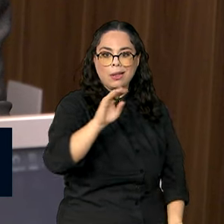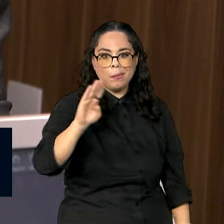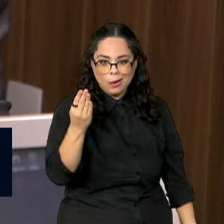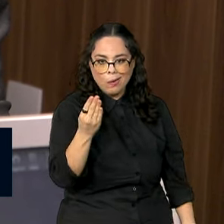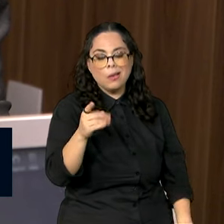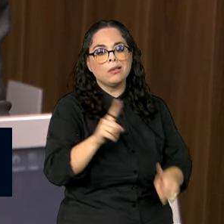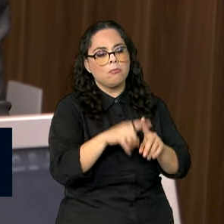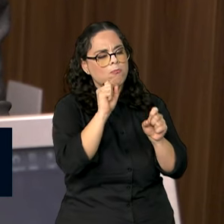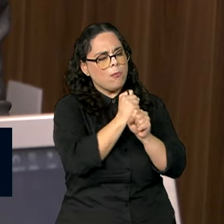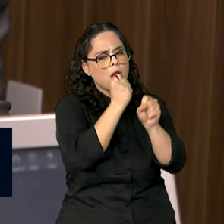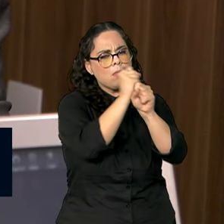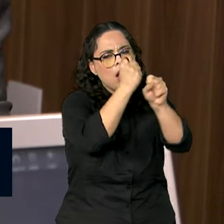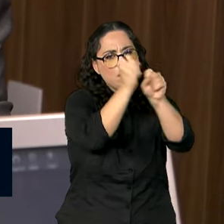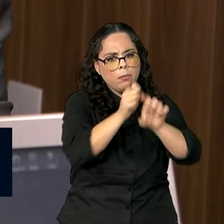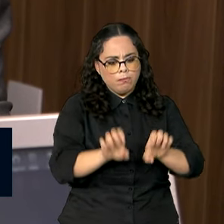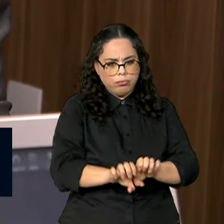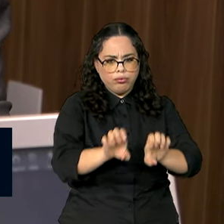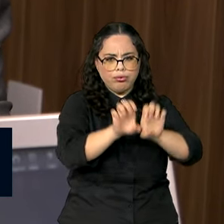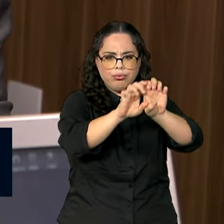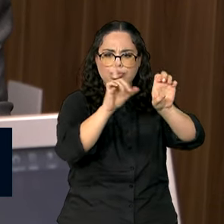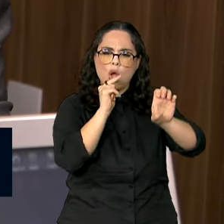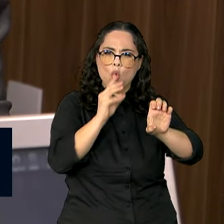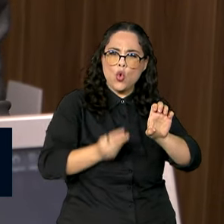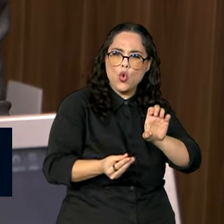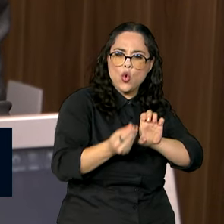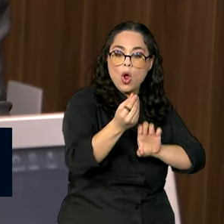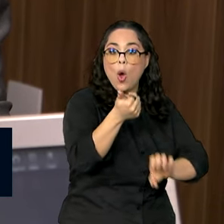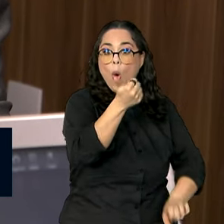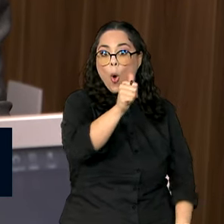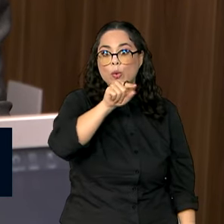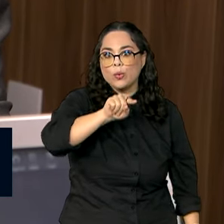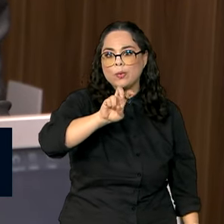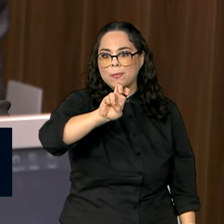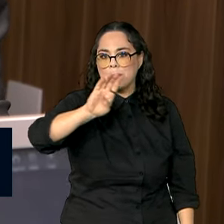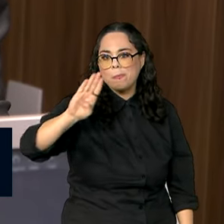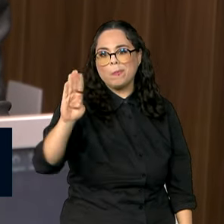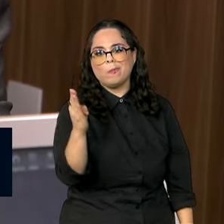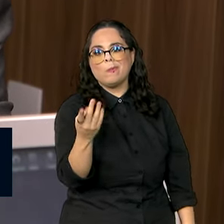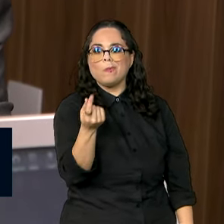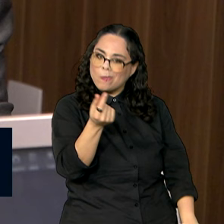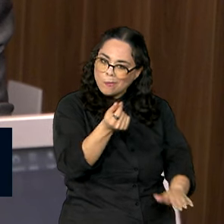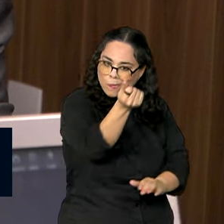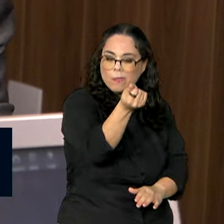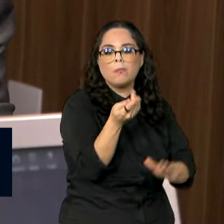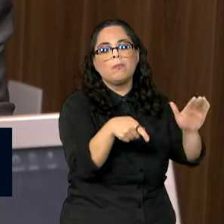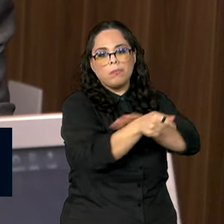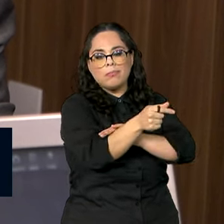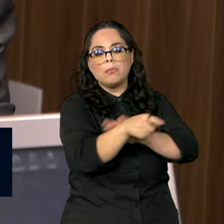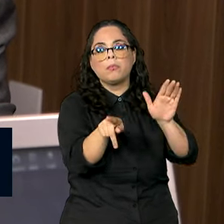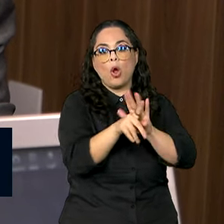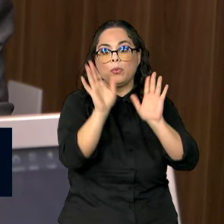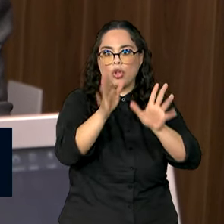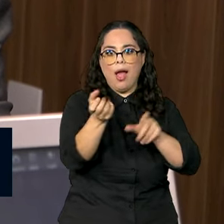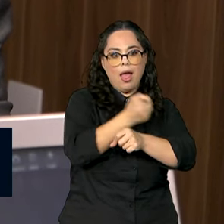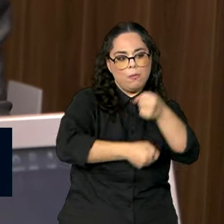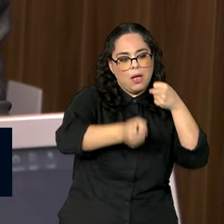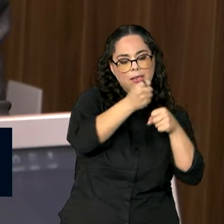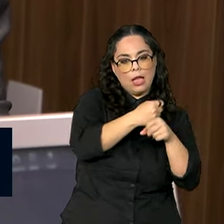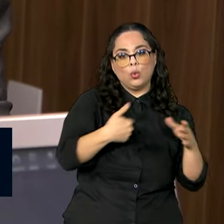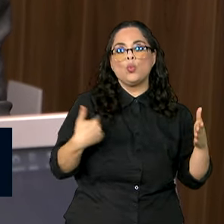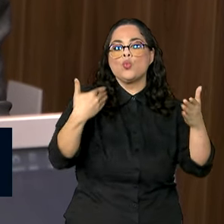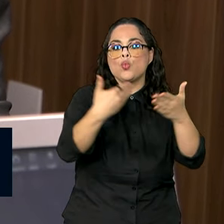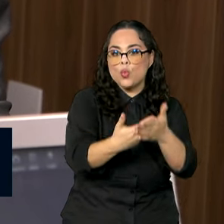nessas grandes obras de infraestrutura hídrica, são mais de 11,5 bilhões de investimento desde o ano passado